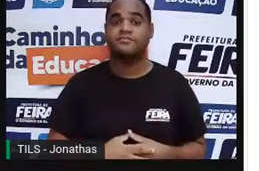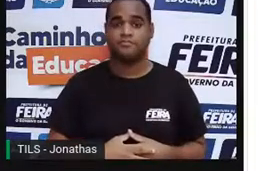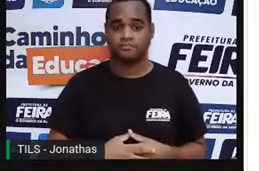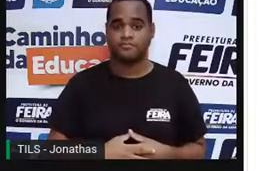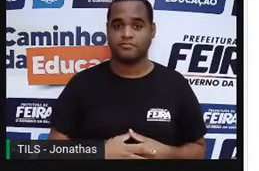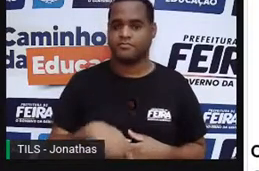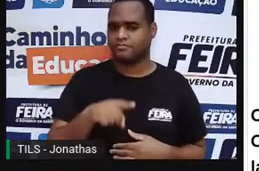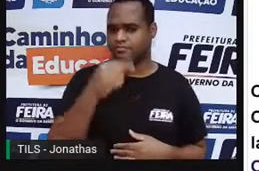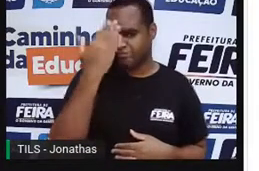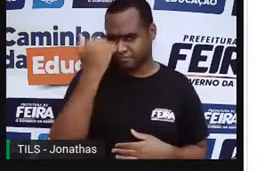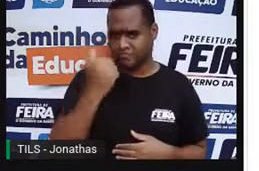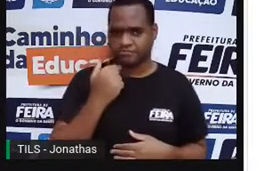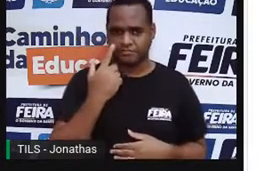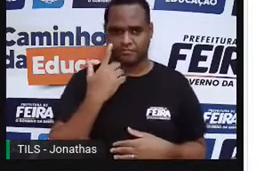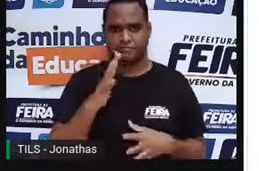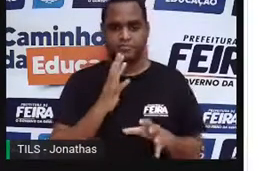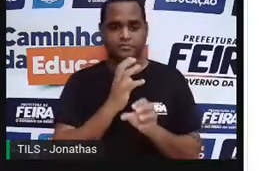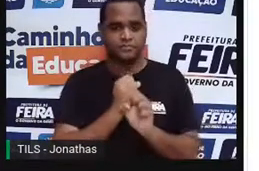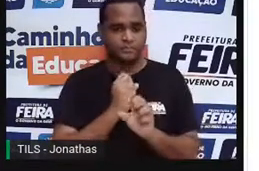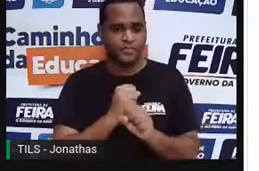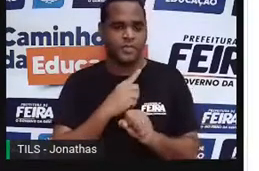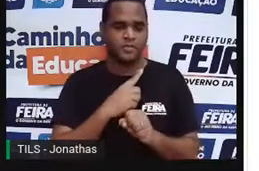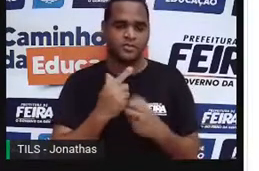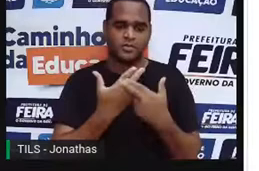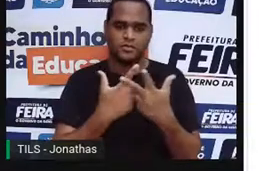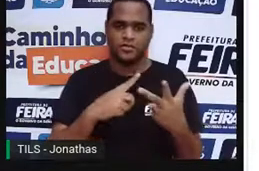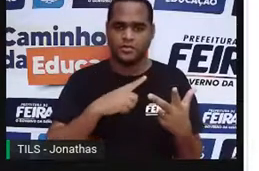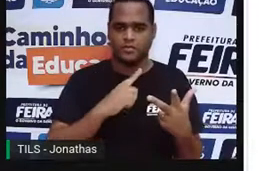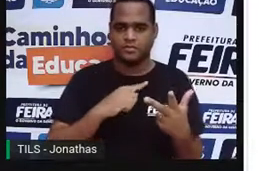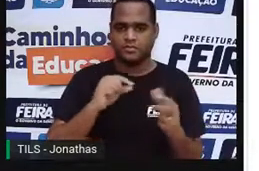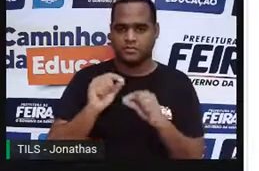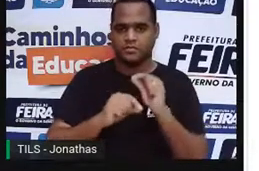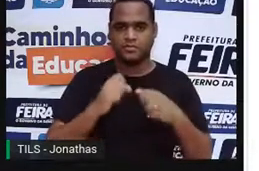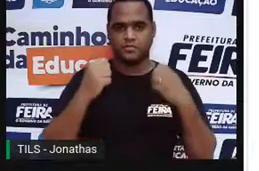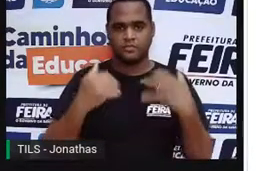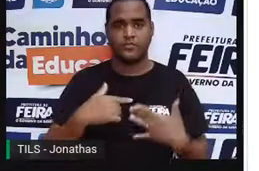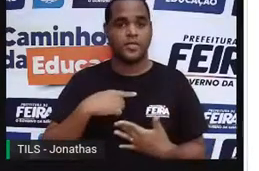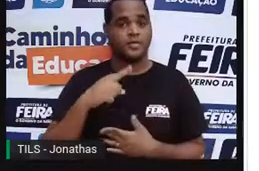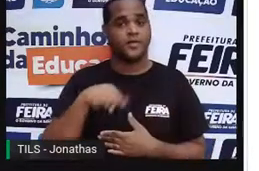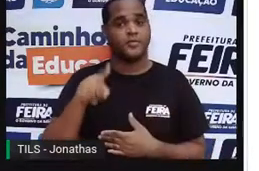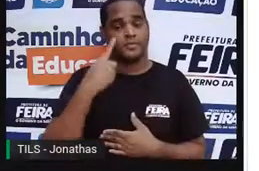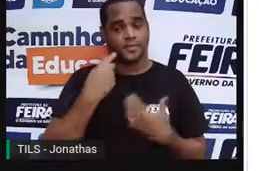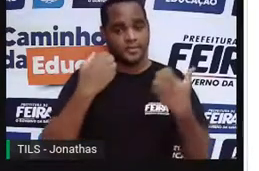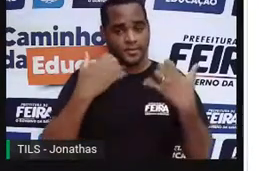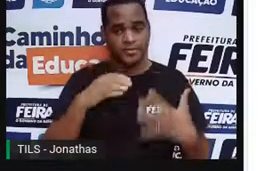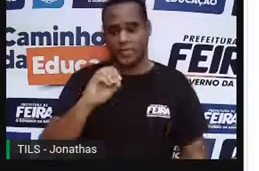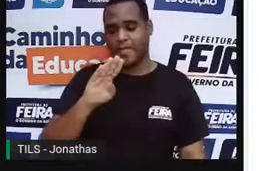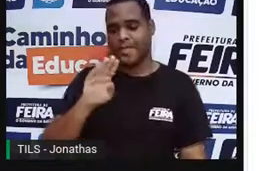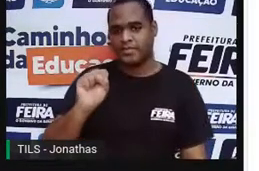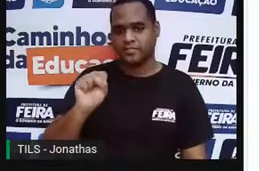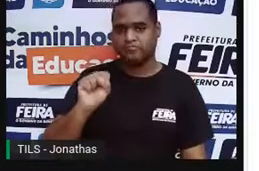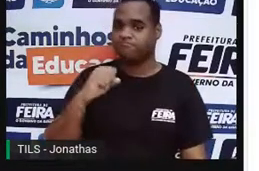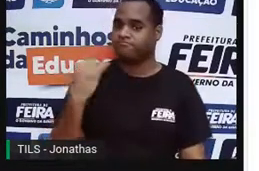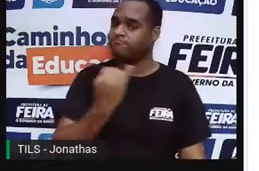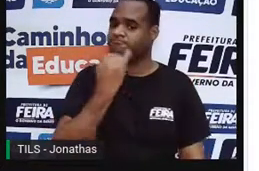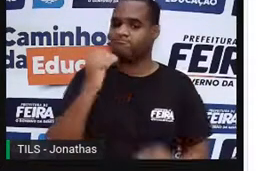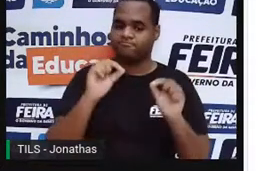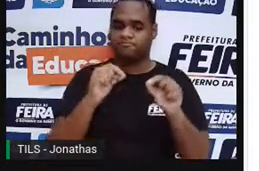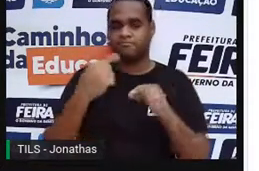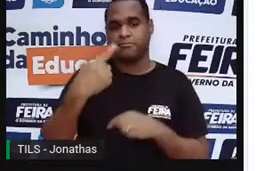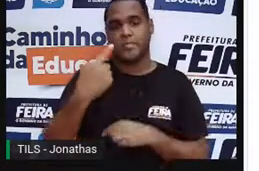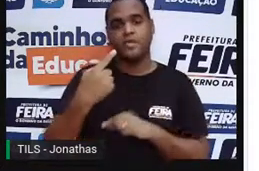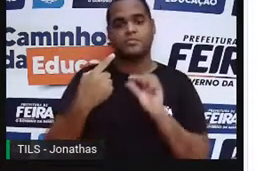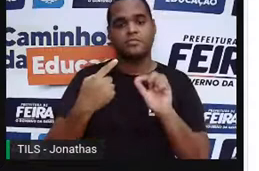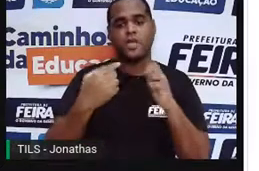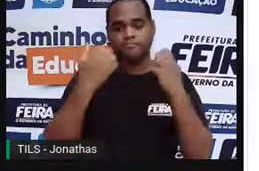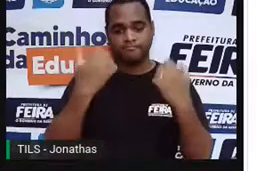já sabemos como calcular a área de um retângulo só que eu tenho aqui algumas observações é a primeira observação